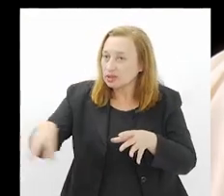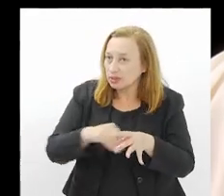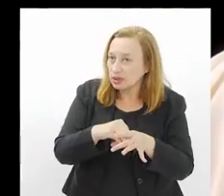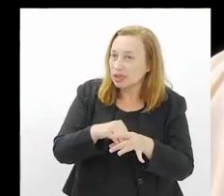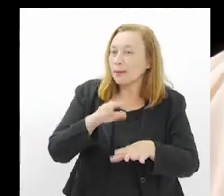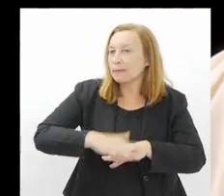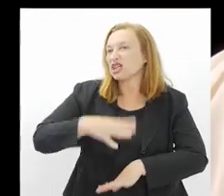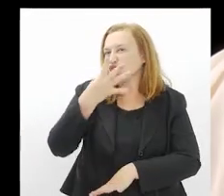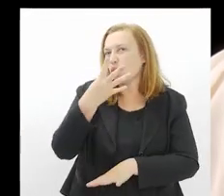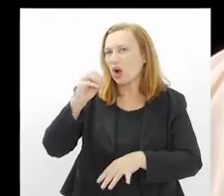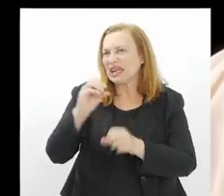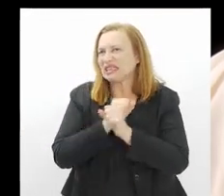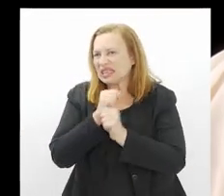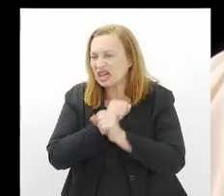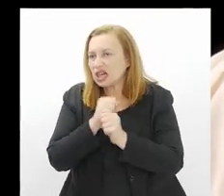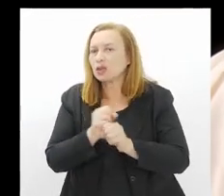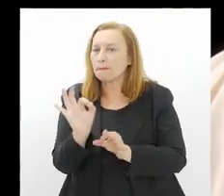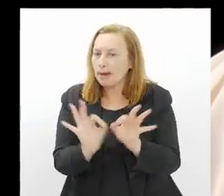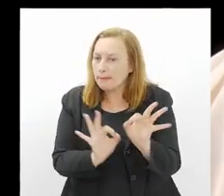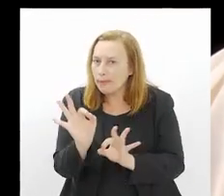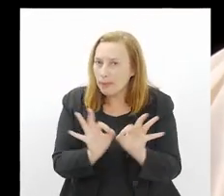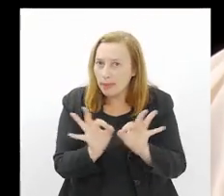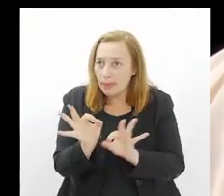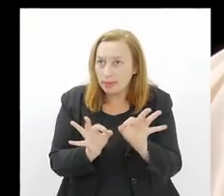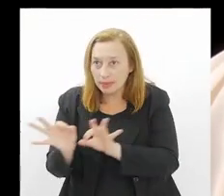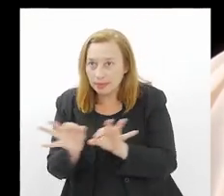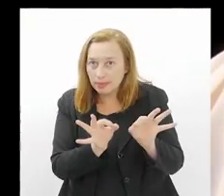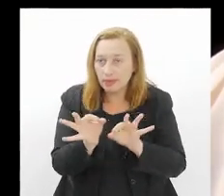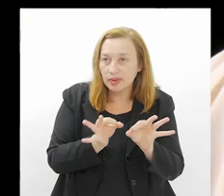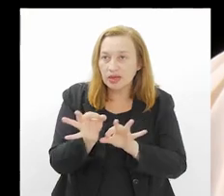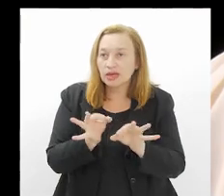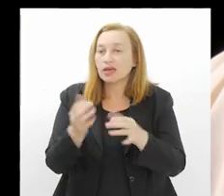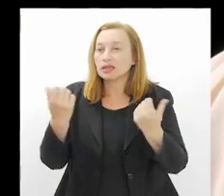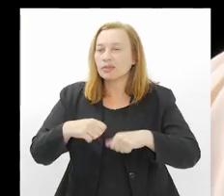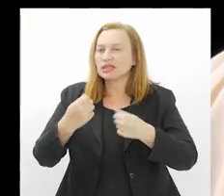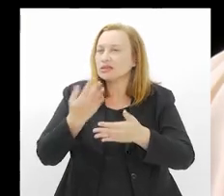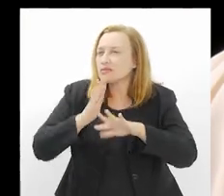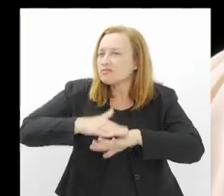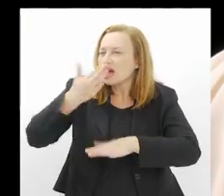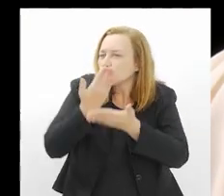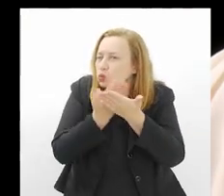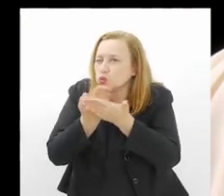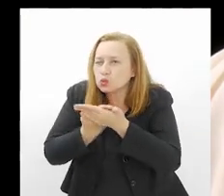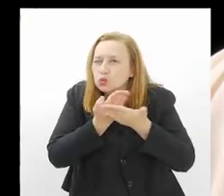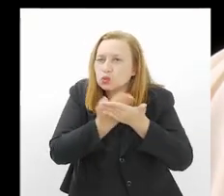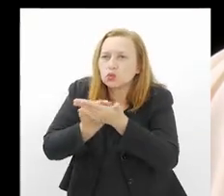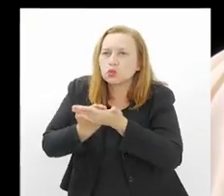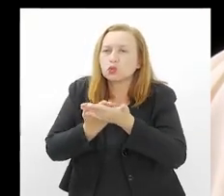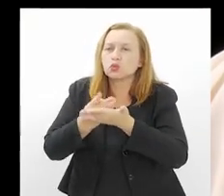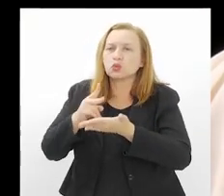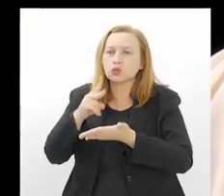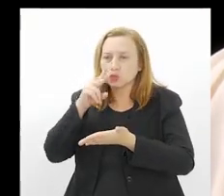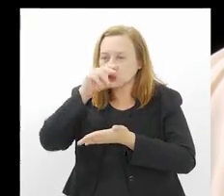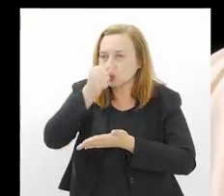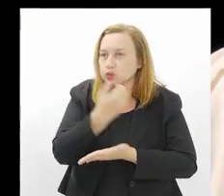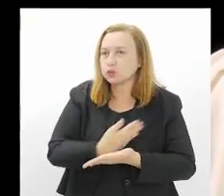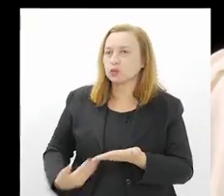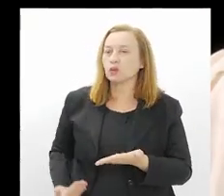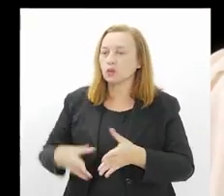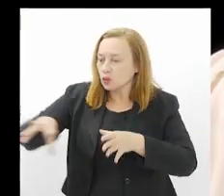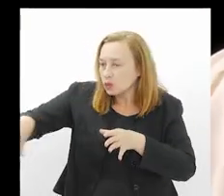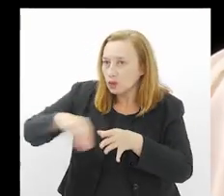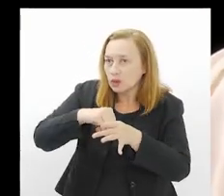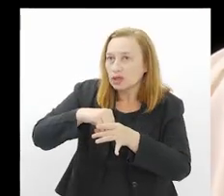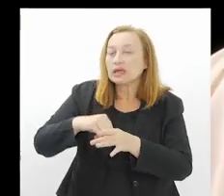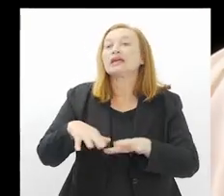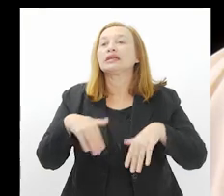para ser implementado. Já tem mais de 40 anos que foi planejada, né? E aí está precisando de mais estudos e também maior